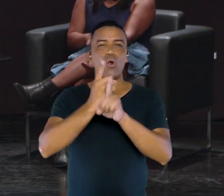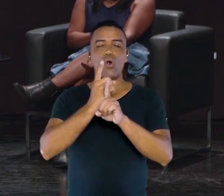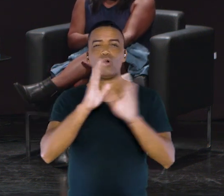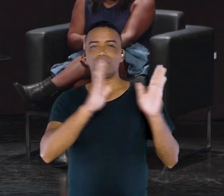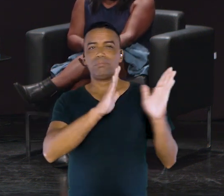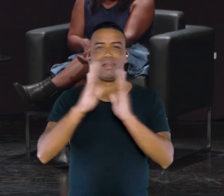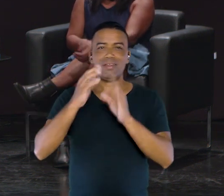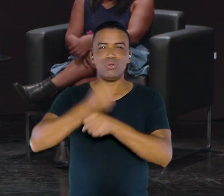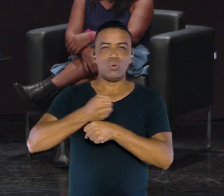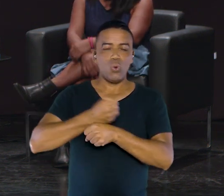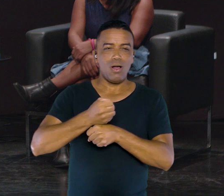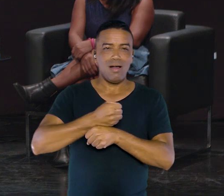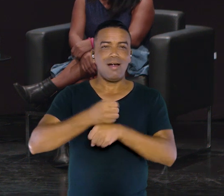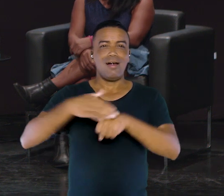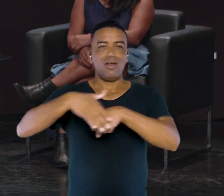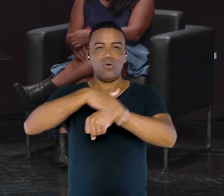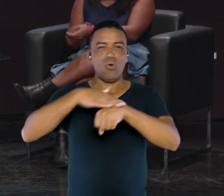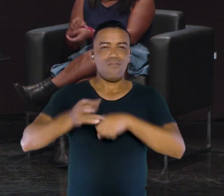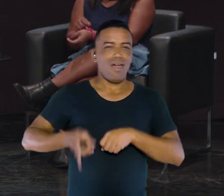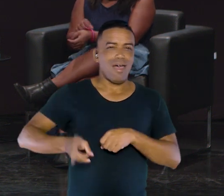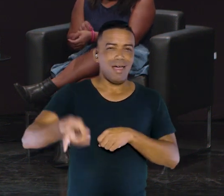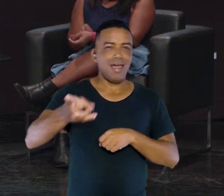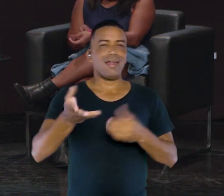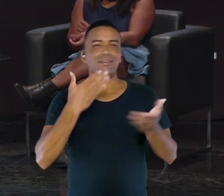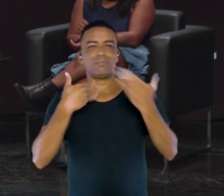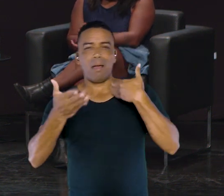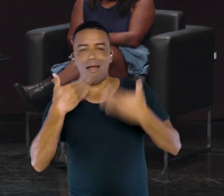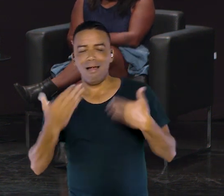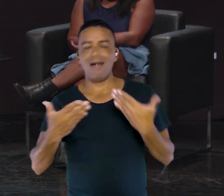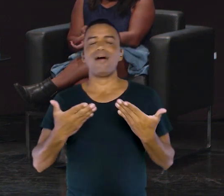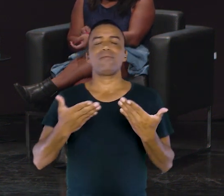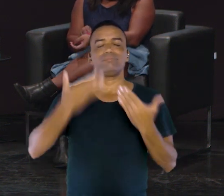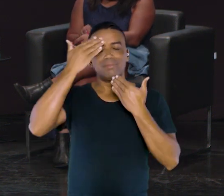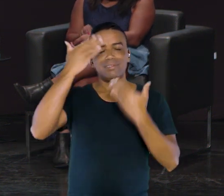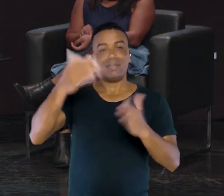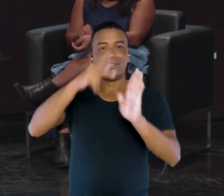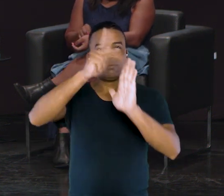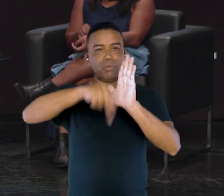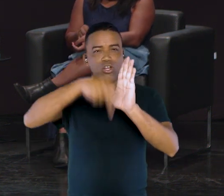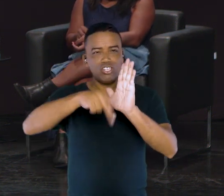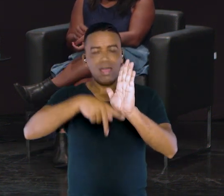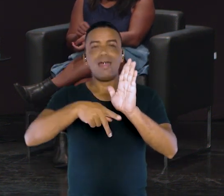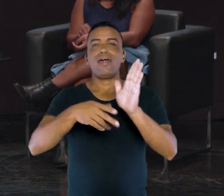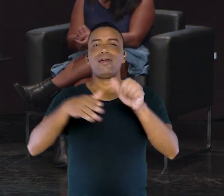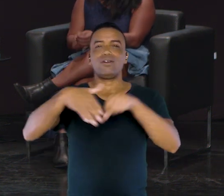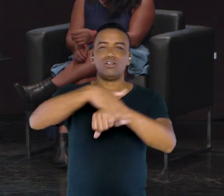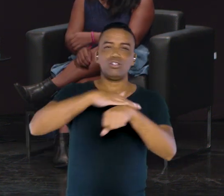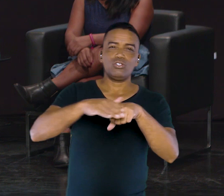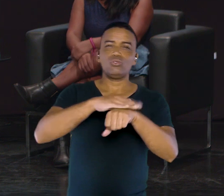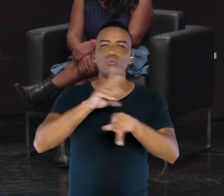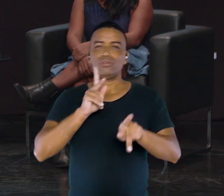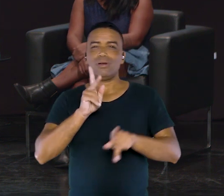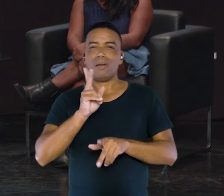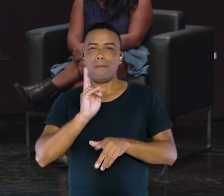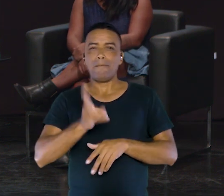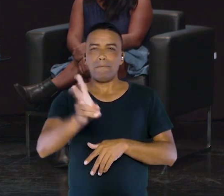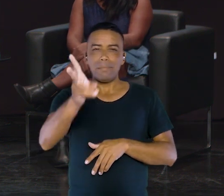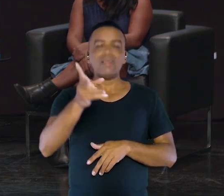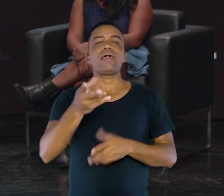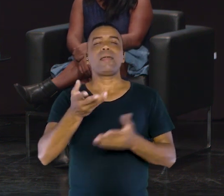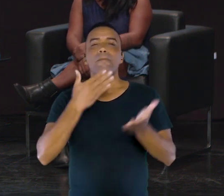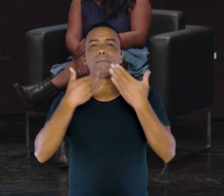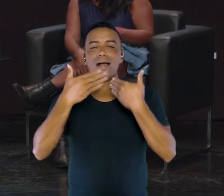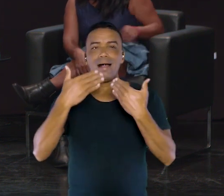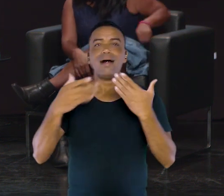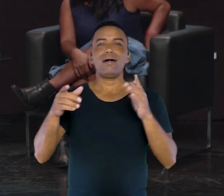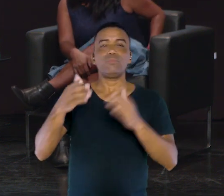desse ciclo, desse ano do Sempre um Papo. Nós agradecemos muito ao projeto Sempre um Papo e também ao SESC